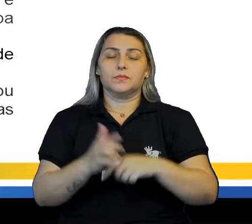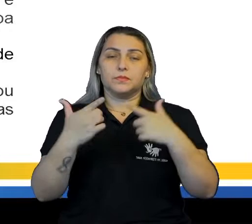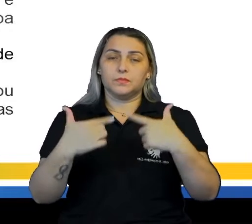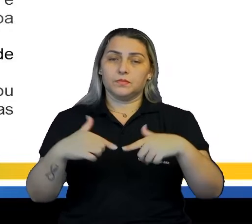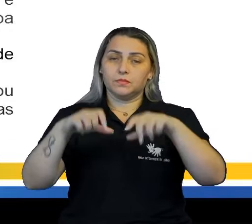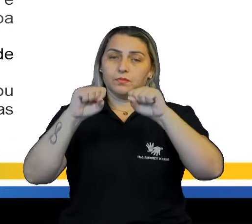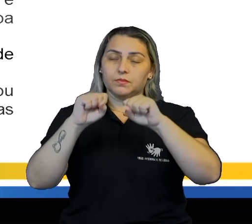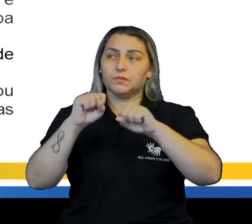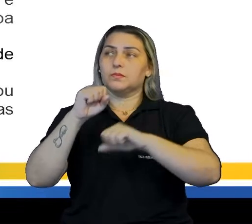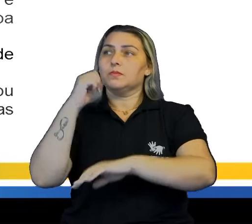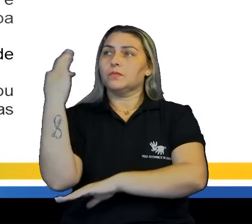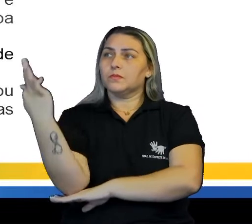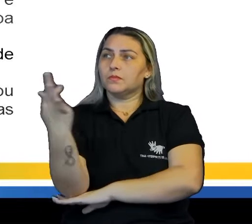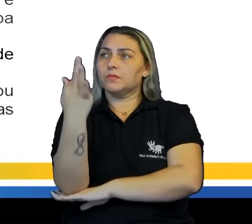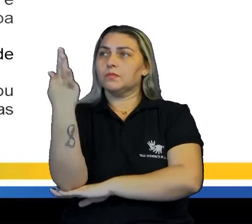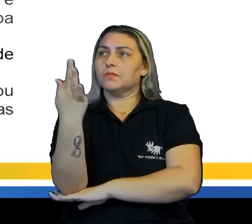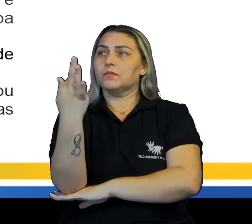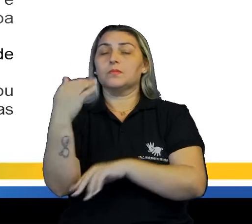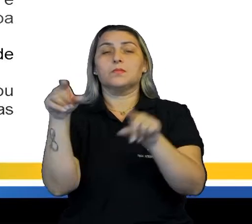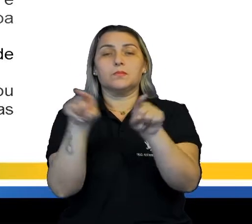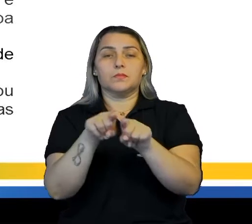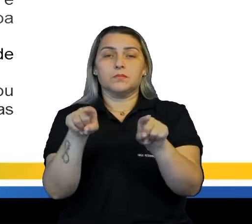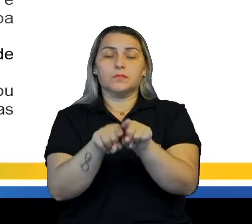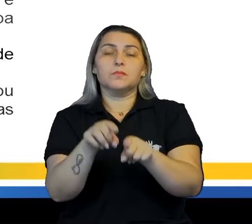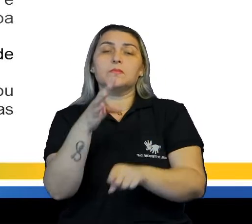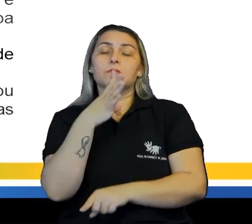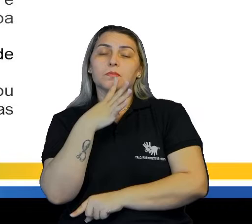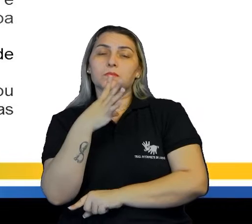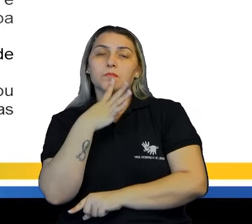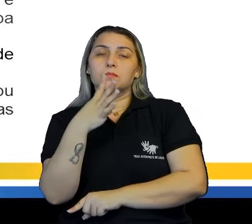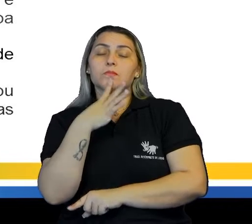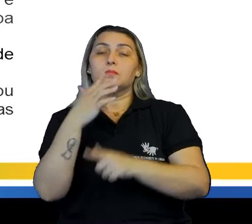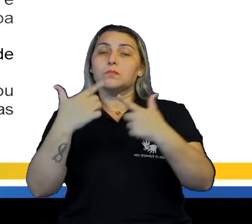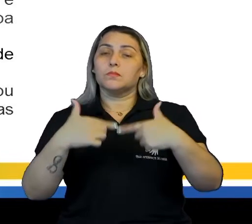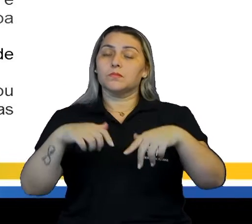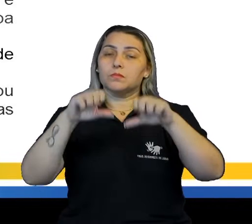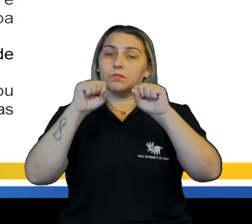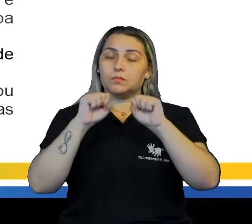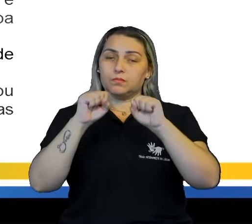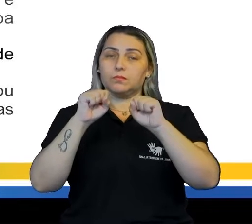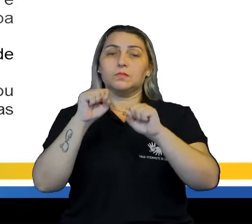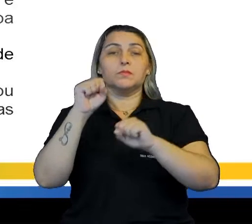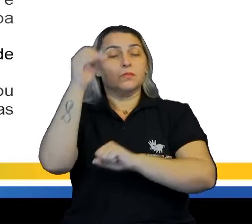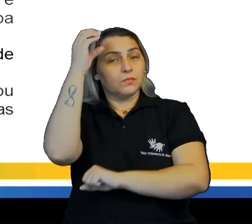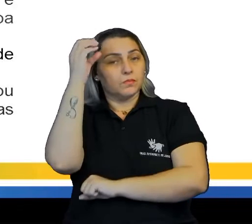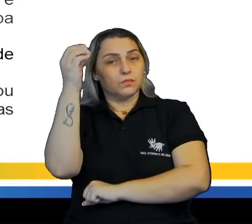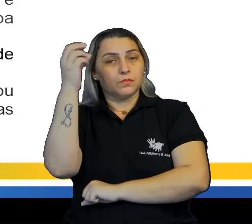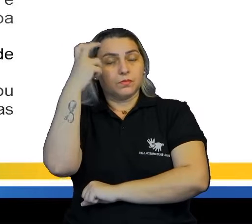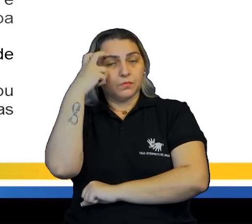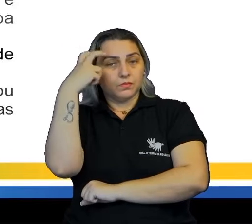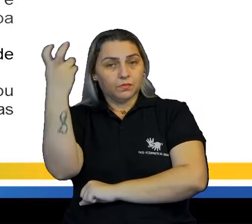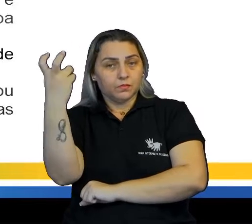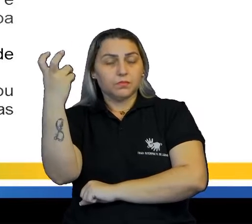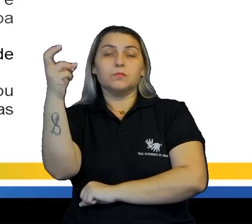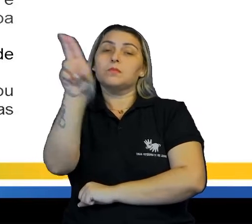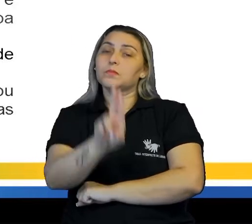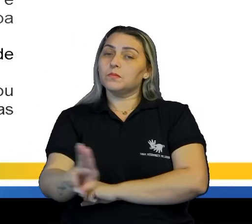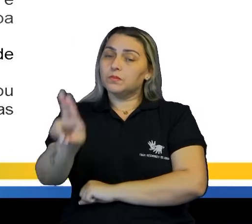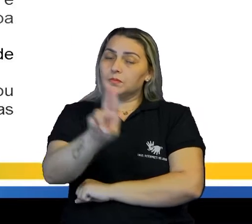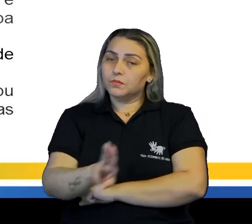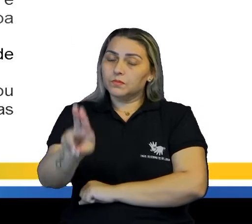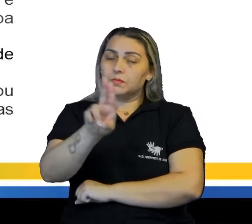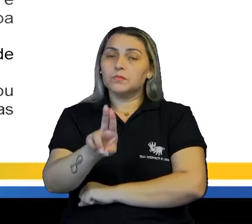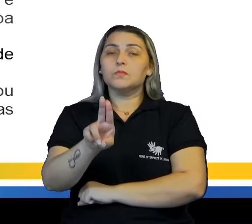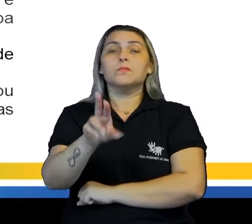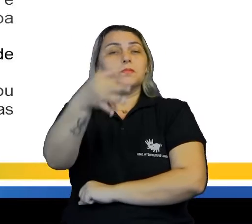Linguagem formal. Também conhecida como linguagem culta, a linguagem formal é utilizada